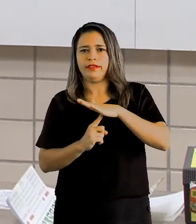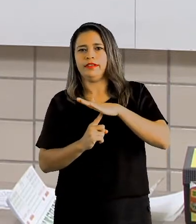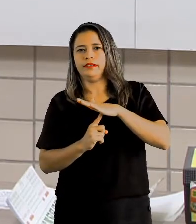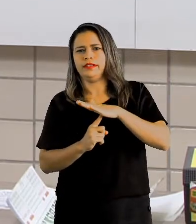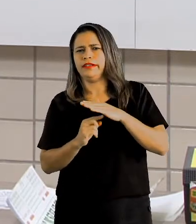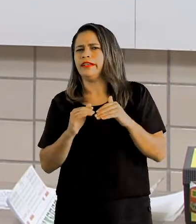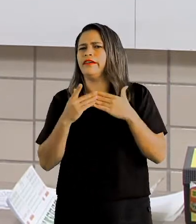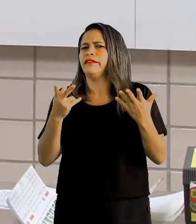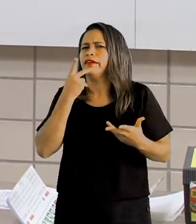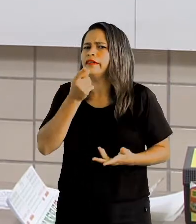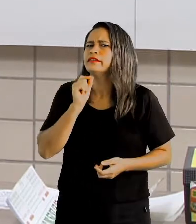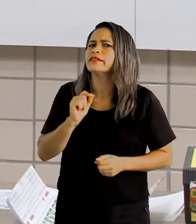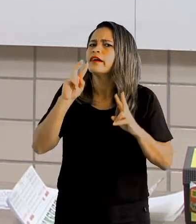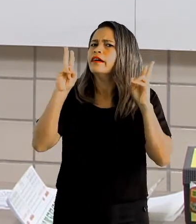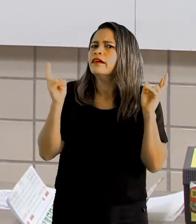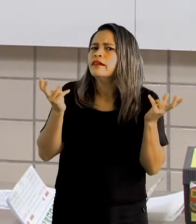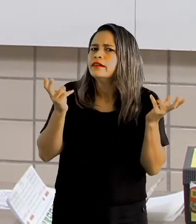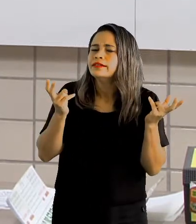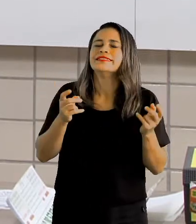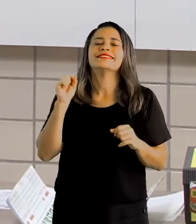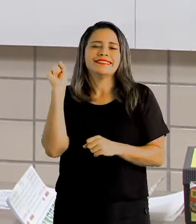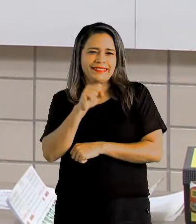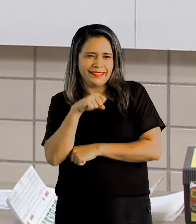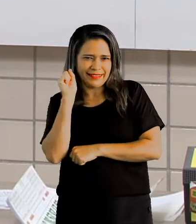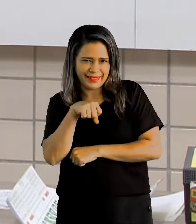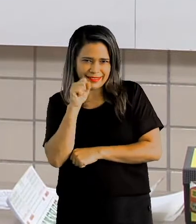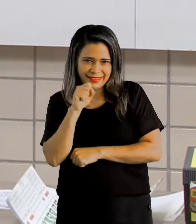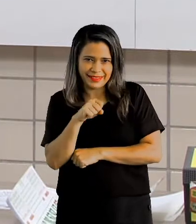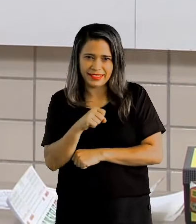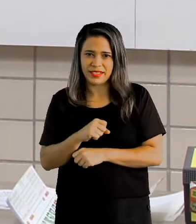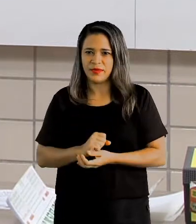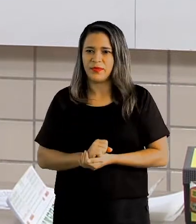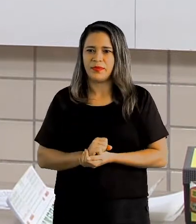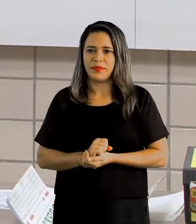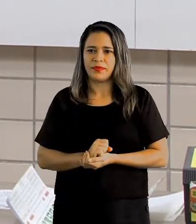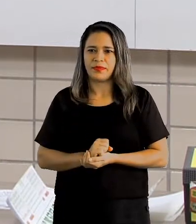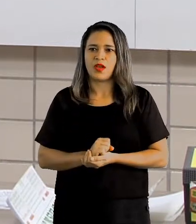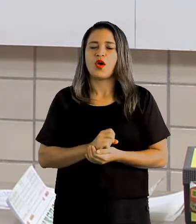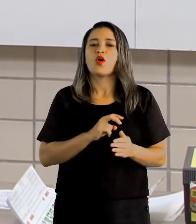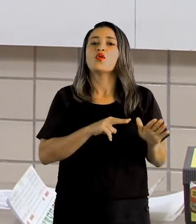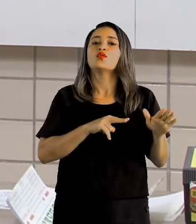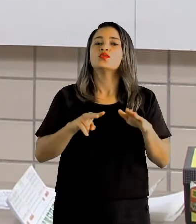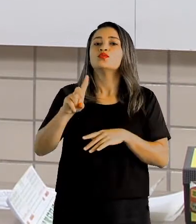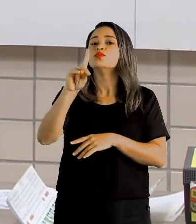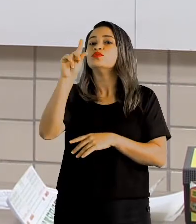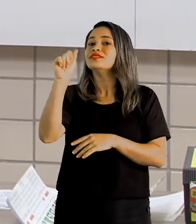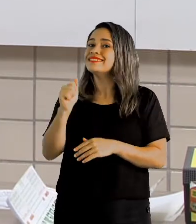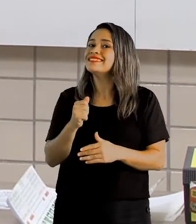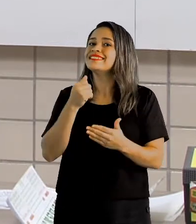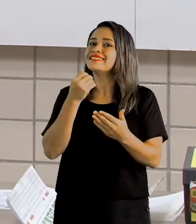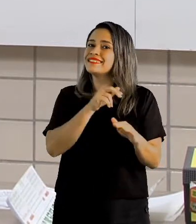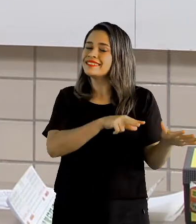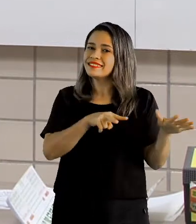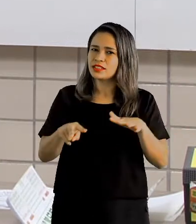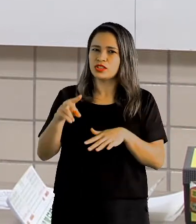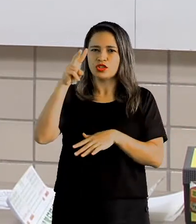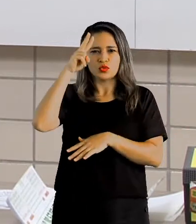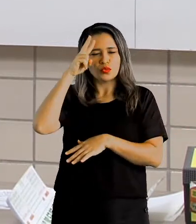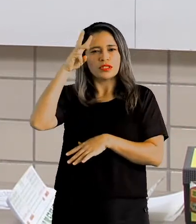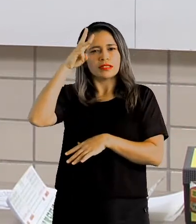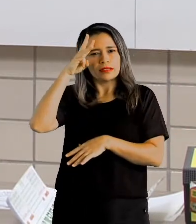a quê? Isso mesmo, estava referindo aos nomes dos dias da semana. Segunda-feira,